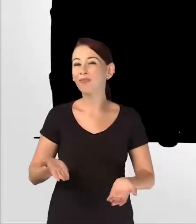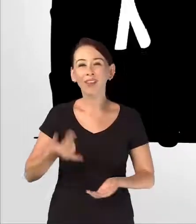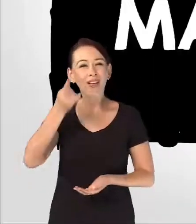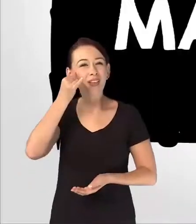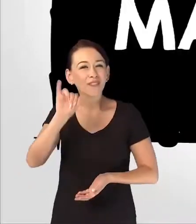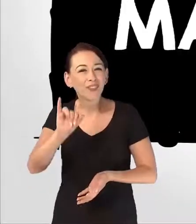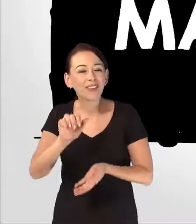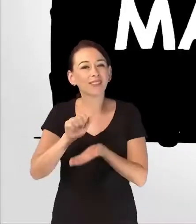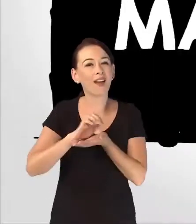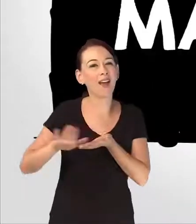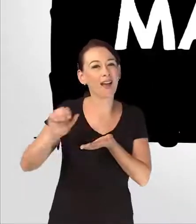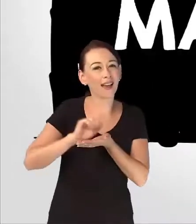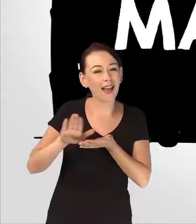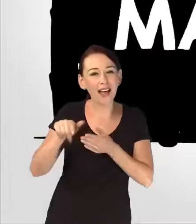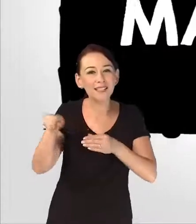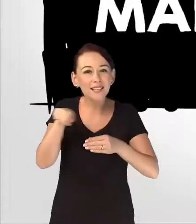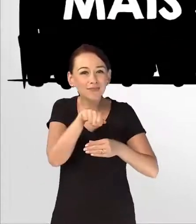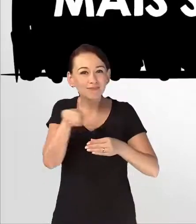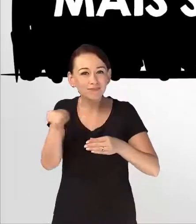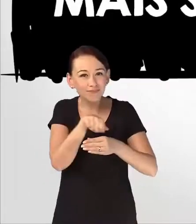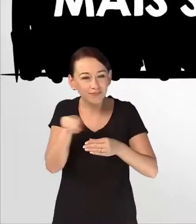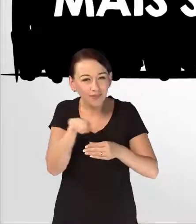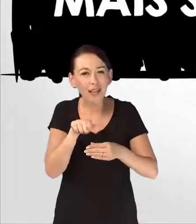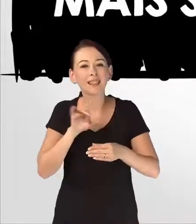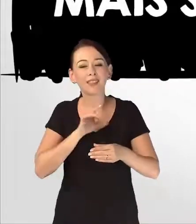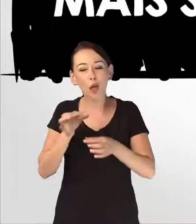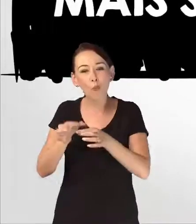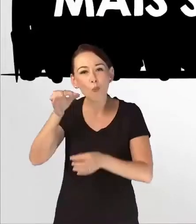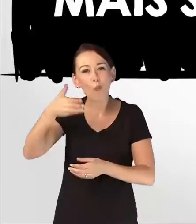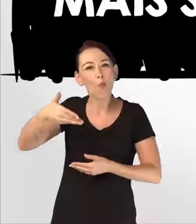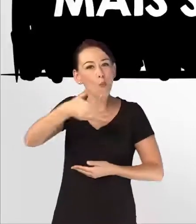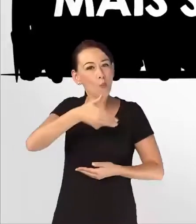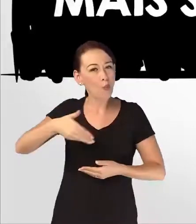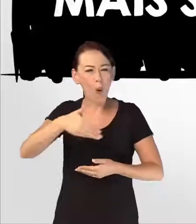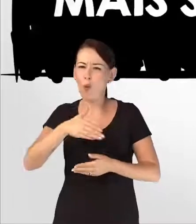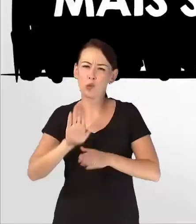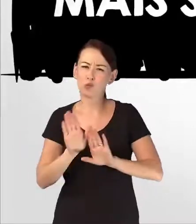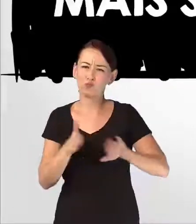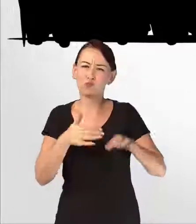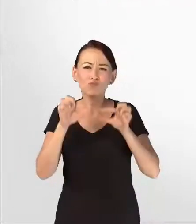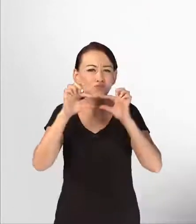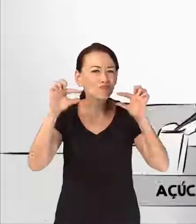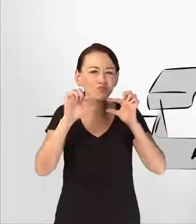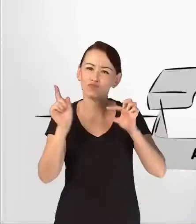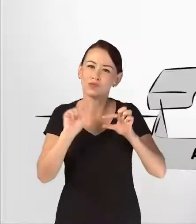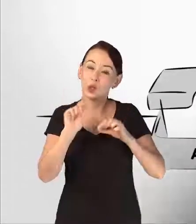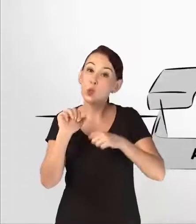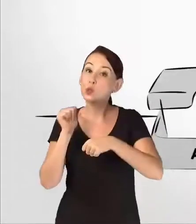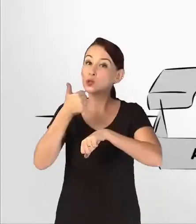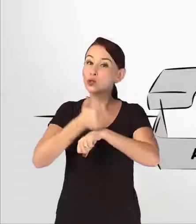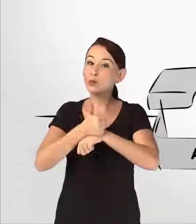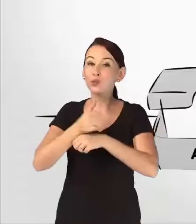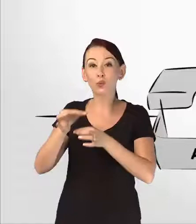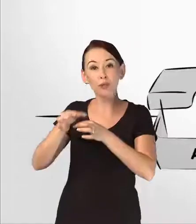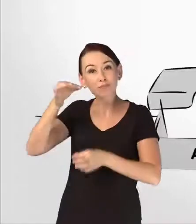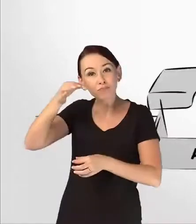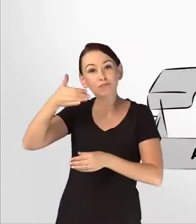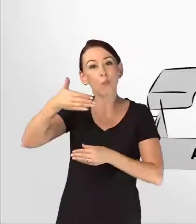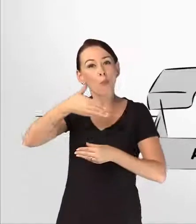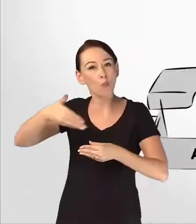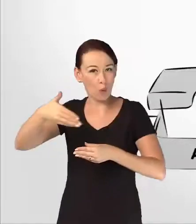Para evitar o desperdício, os sachês individuais de molhos e temperos foram substituídos por frascos